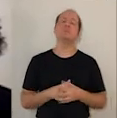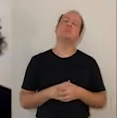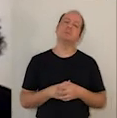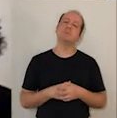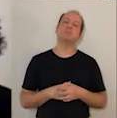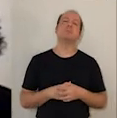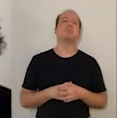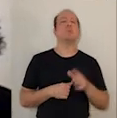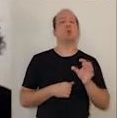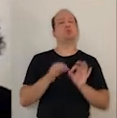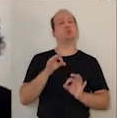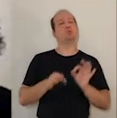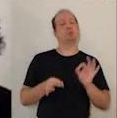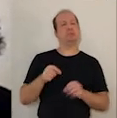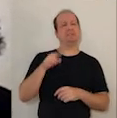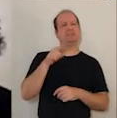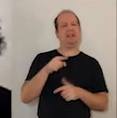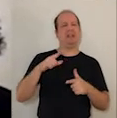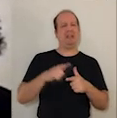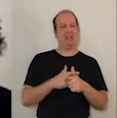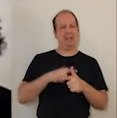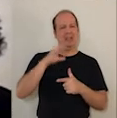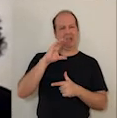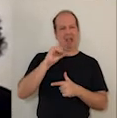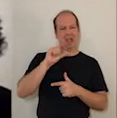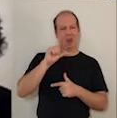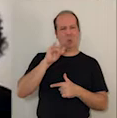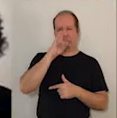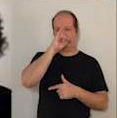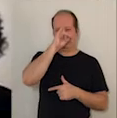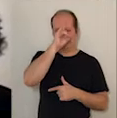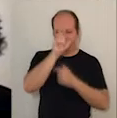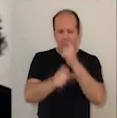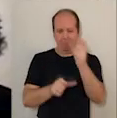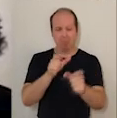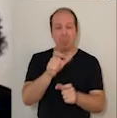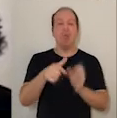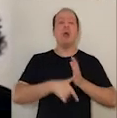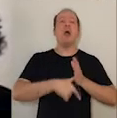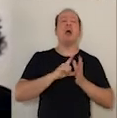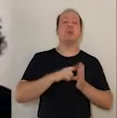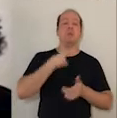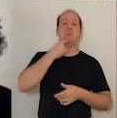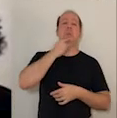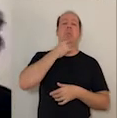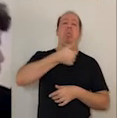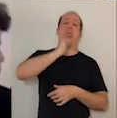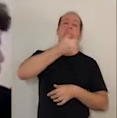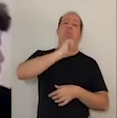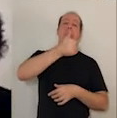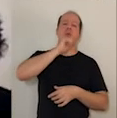excelência? Um caluniador que, no melhor dos casos, só encontra atenuante na bebedeira.